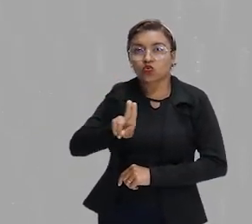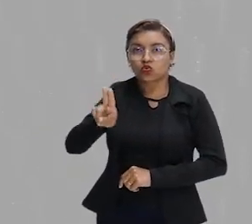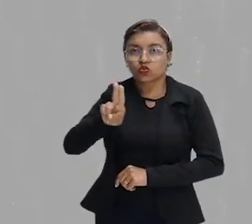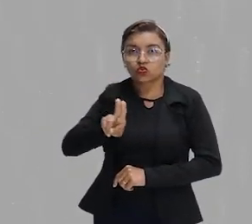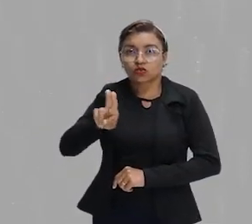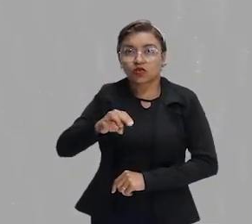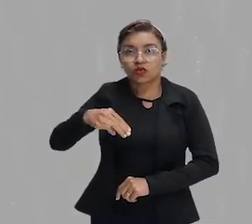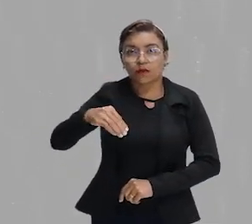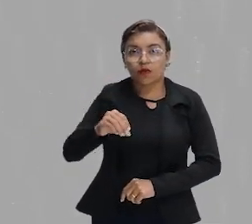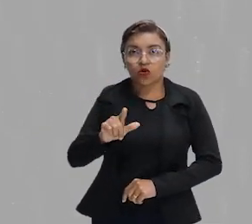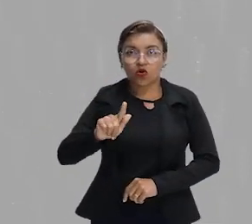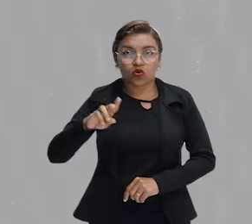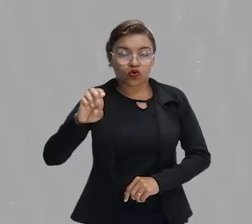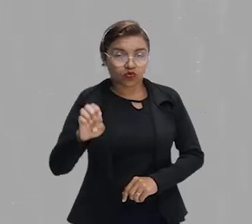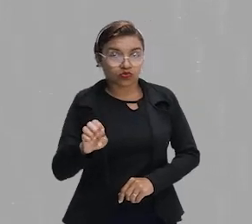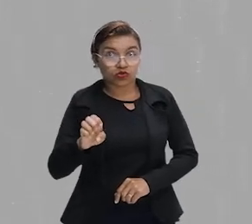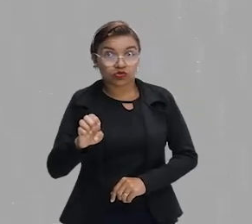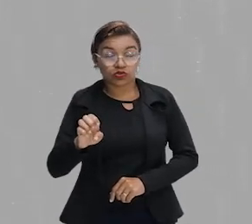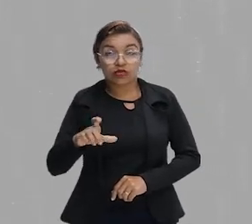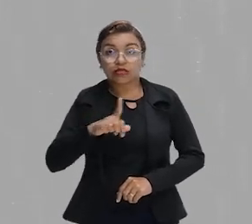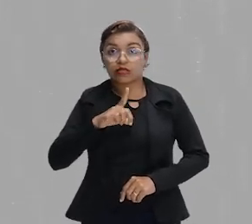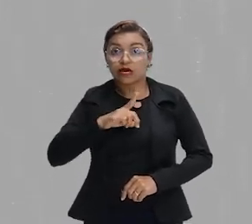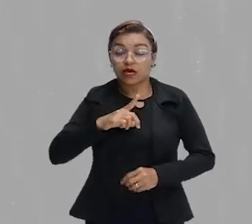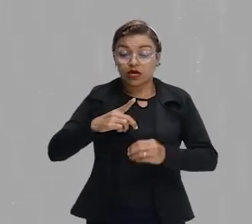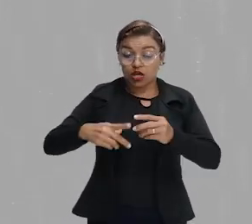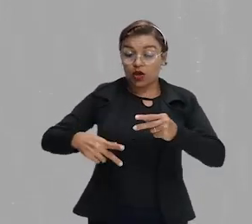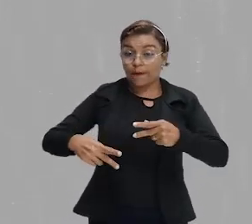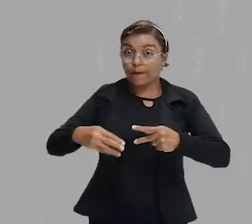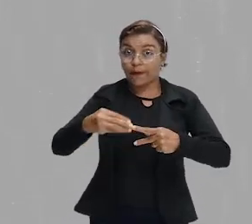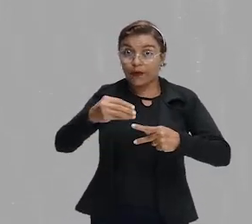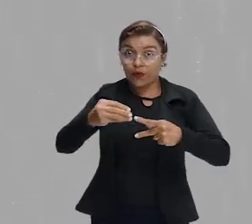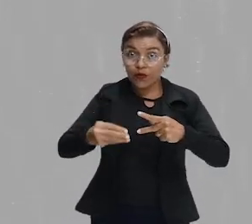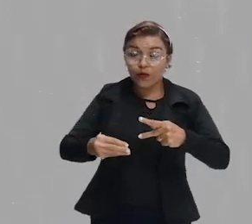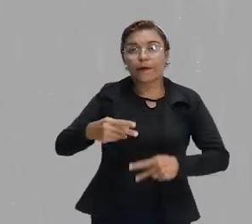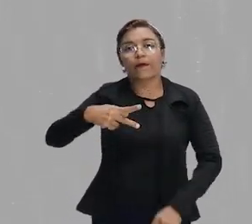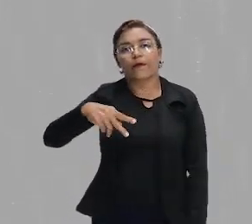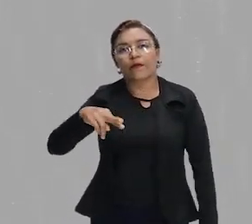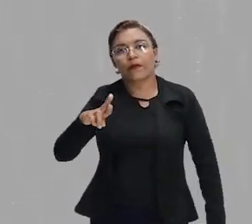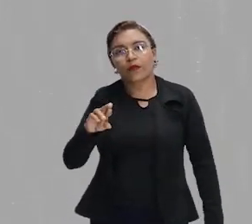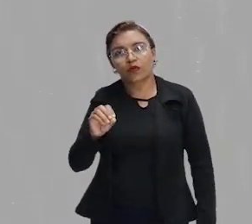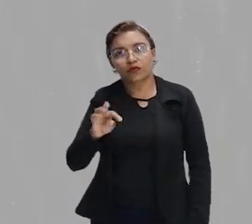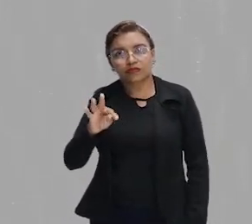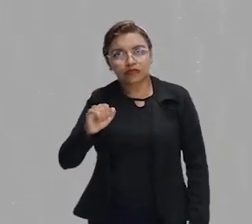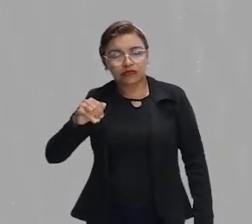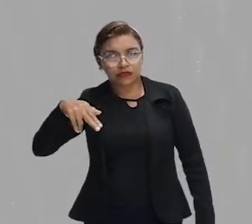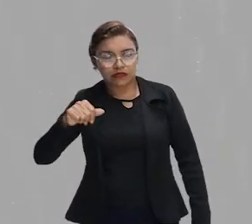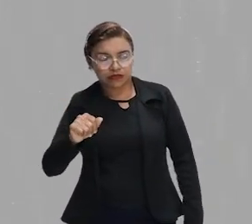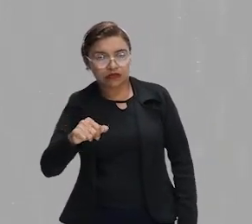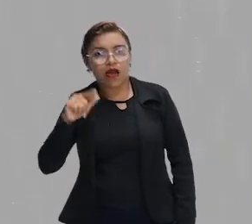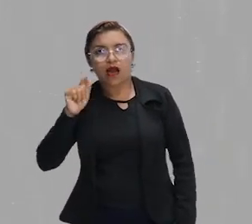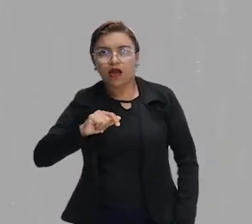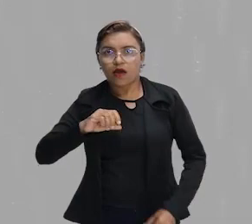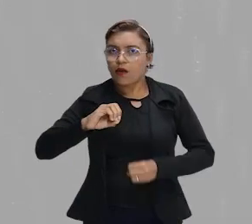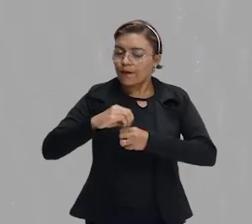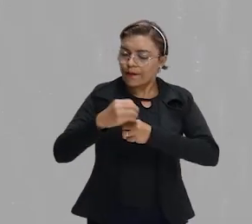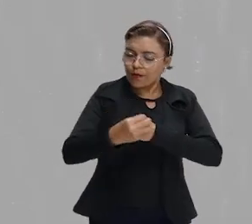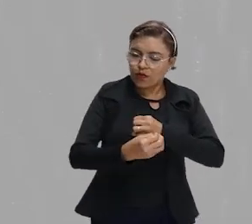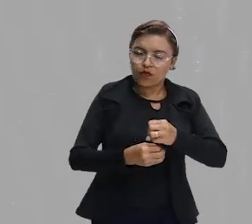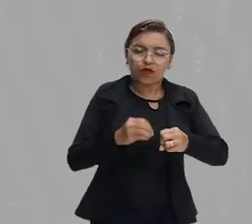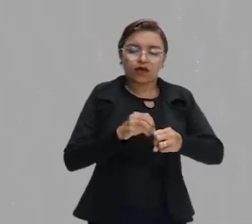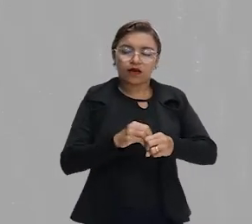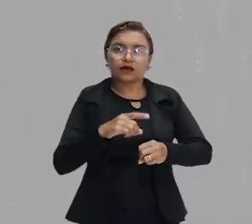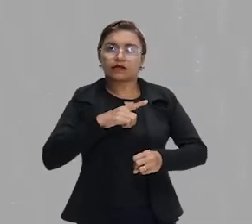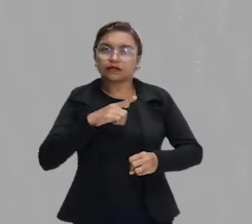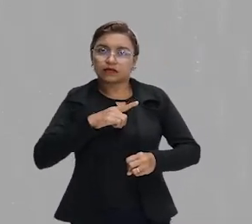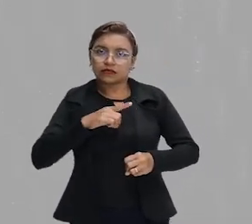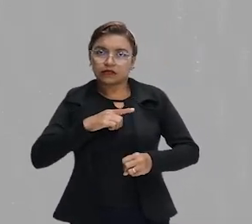para a produção de proteínas, que é um tipo de molécula que faz parte basicamente toda a